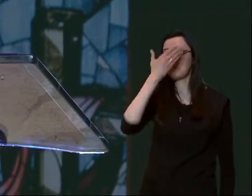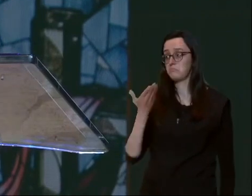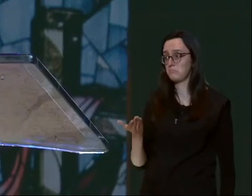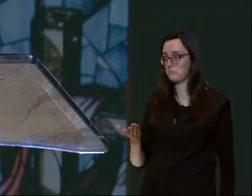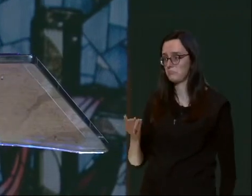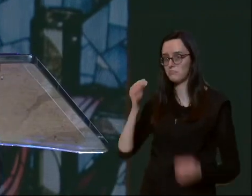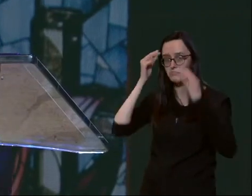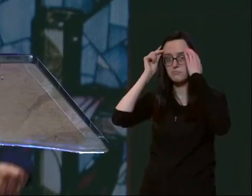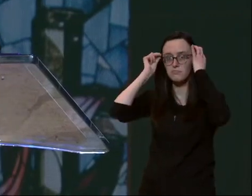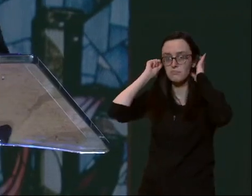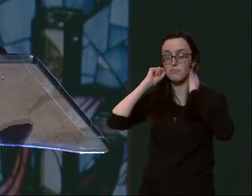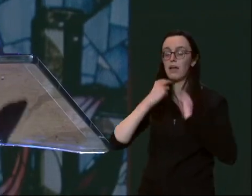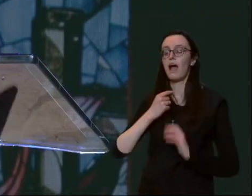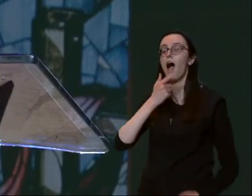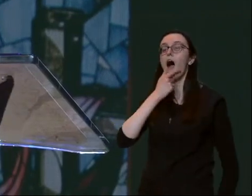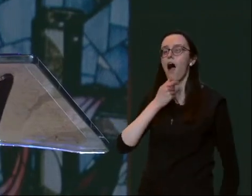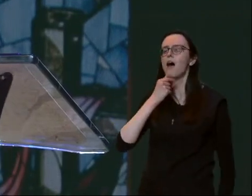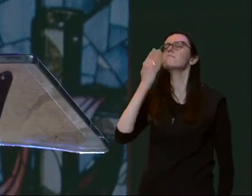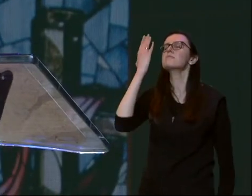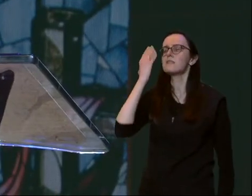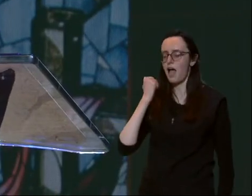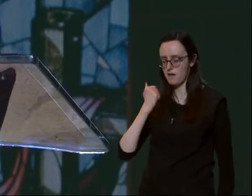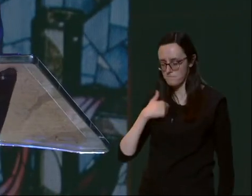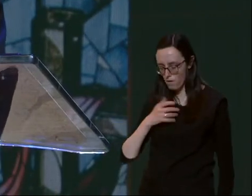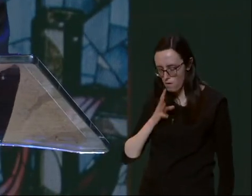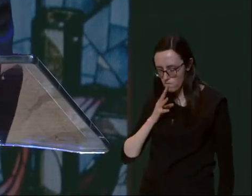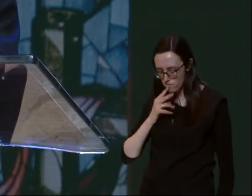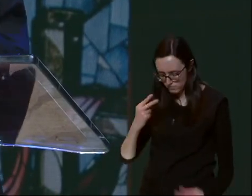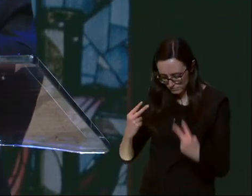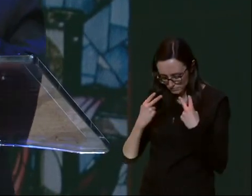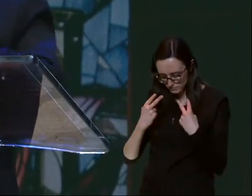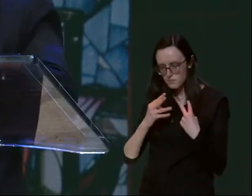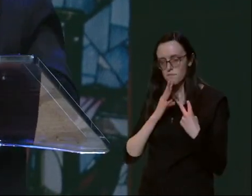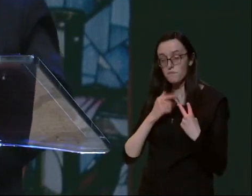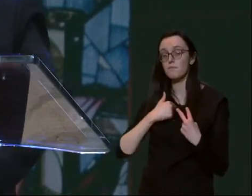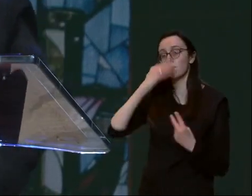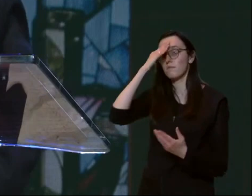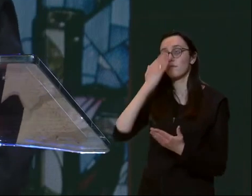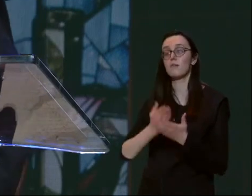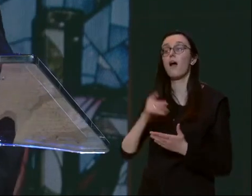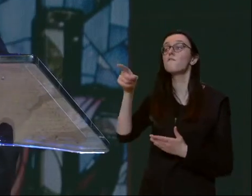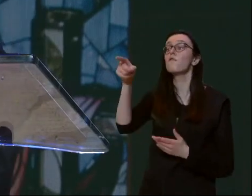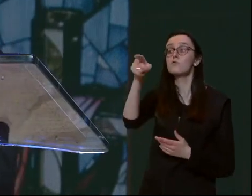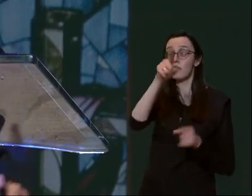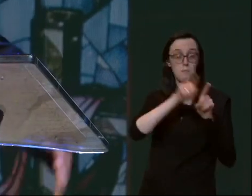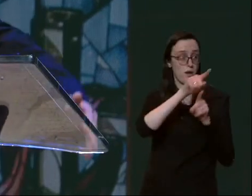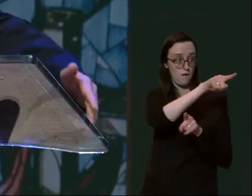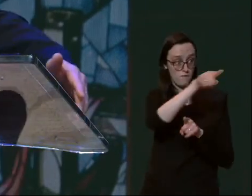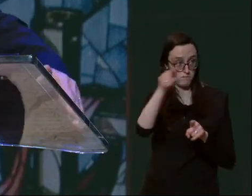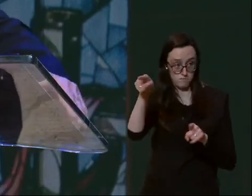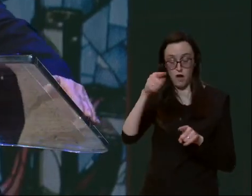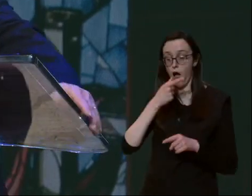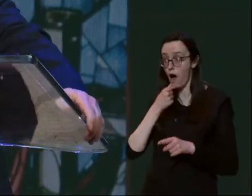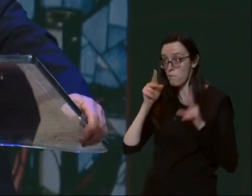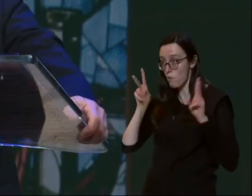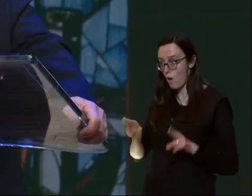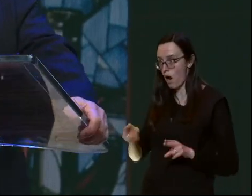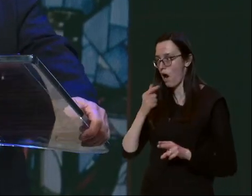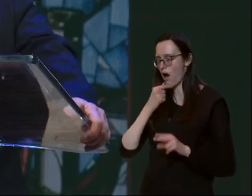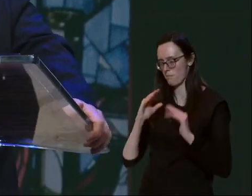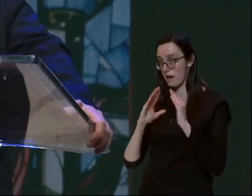via verdadeiramente quem ele era. Creio que no seu quarto, ele